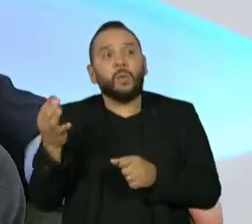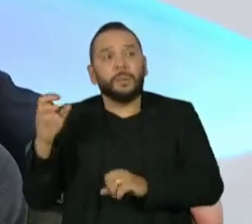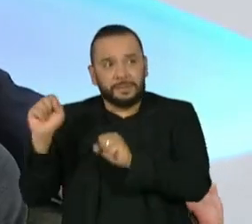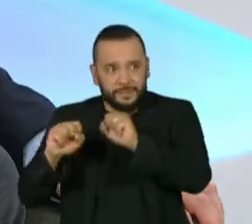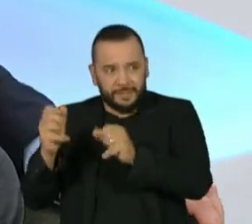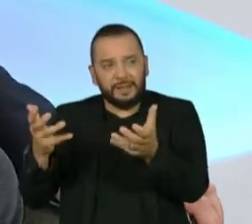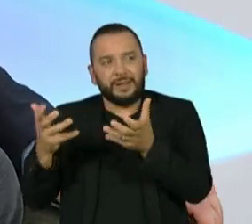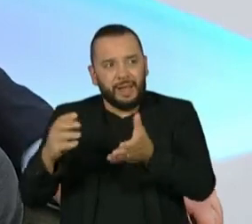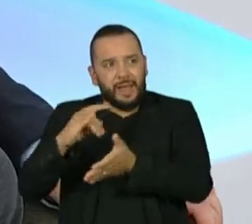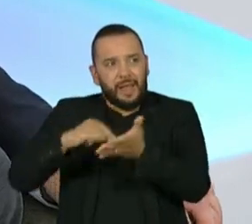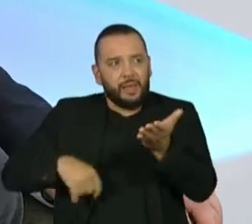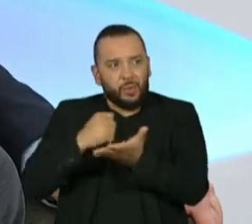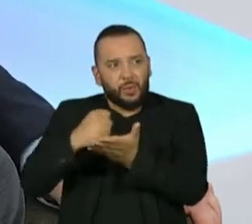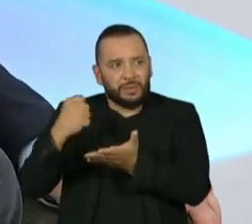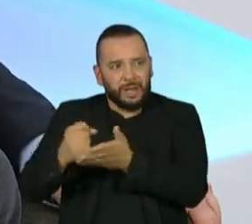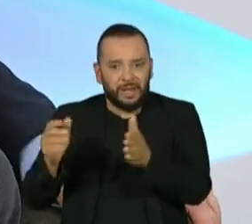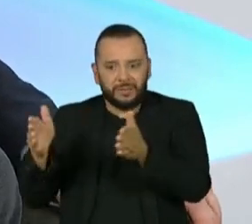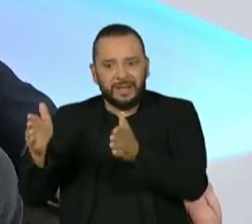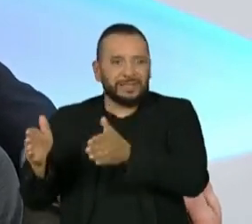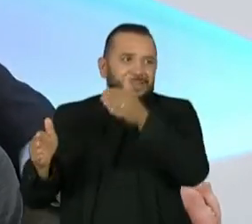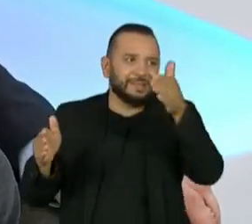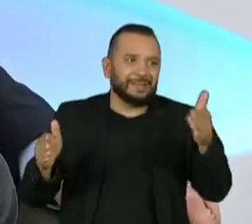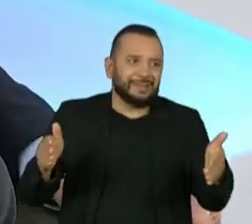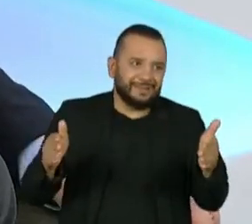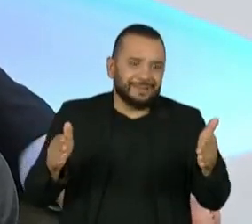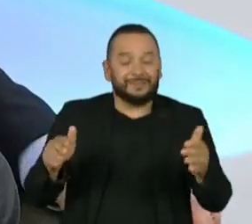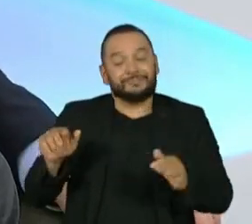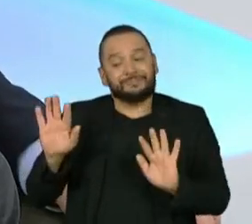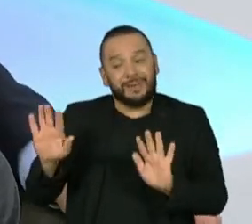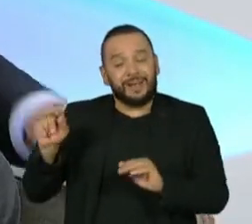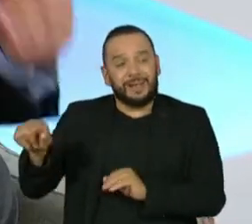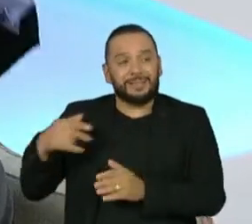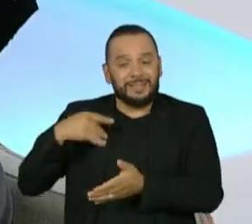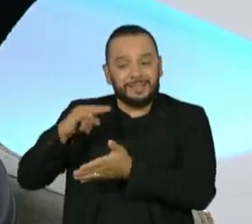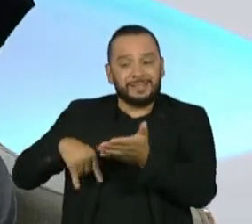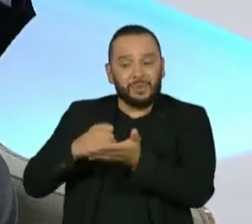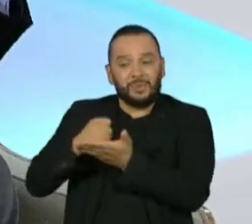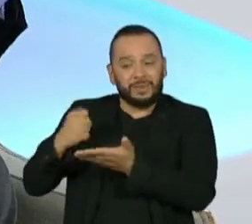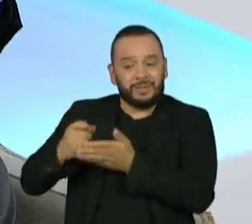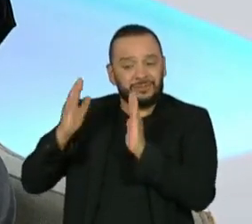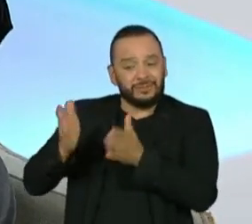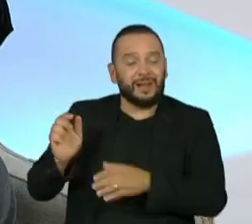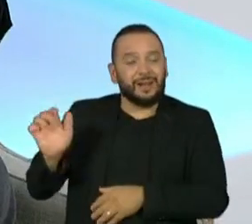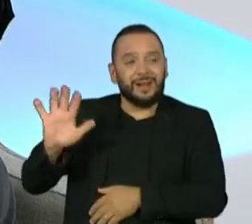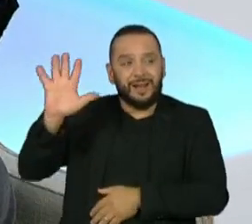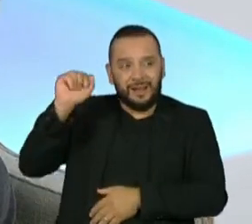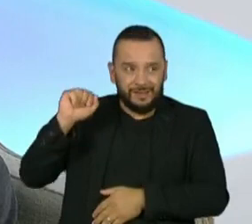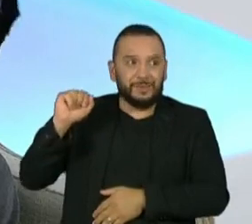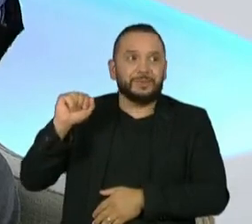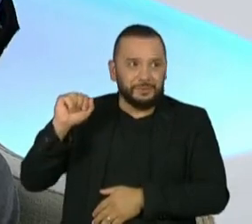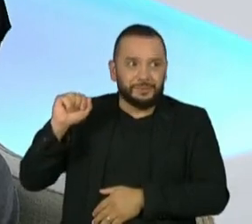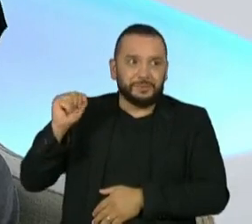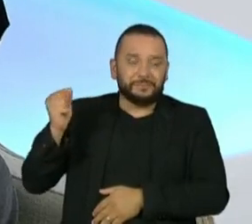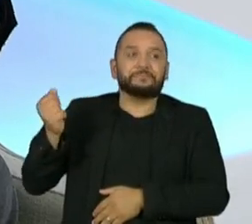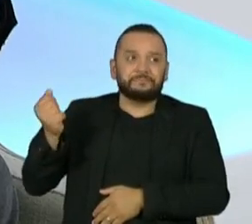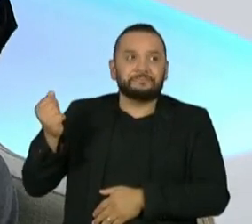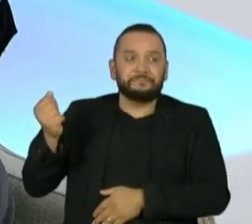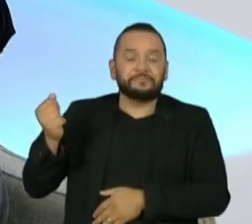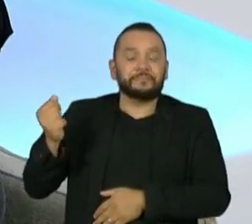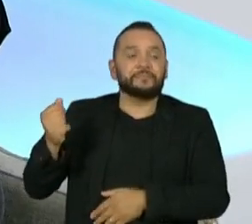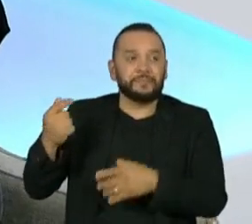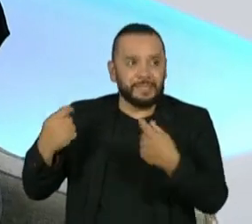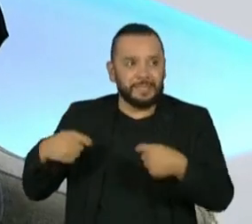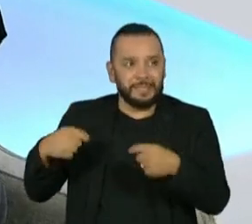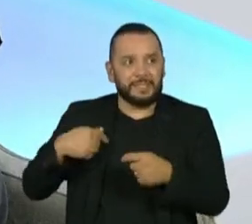acho assim essas Esses contratos já eram caros quando foram feitos mas naquela época você estava de fato